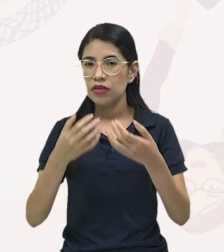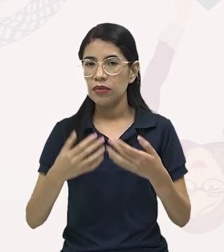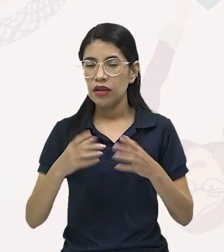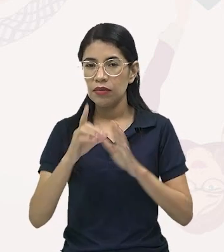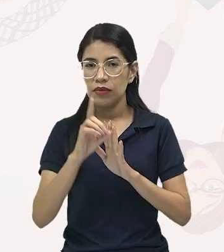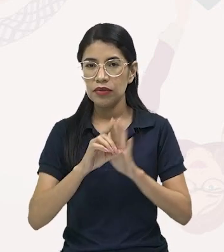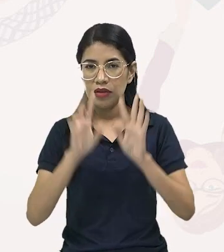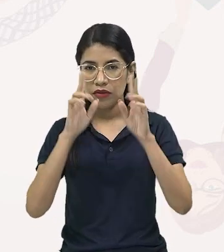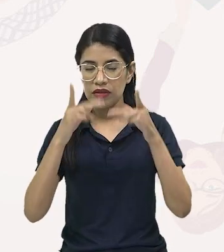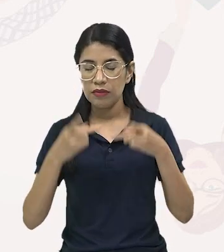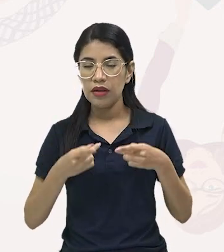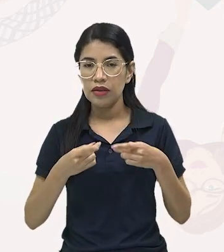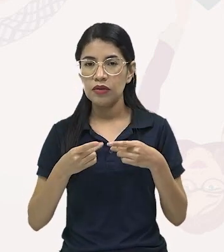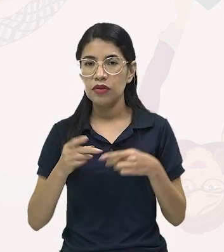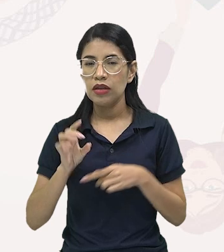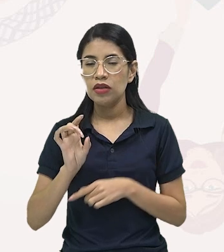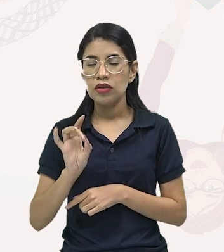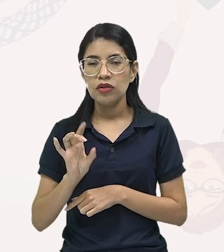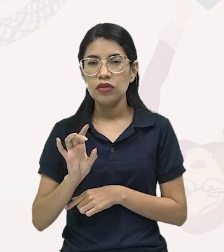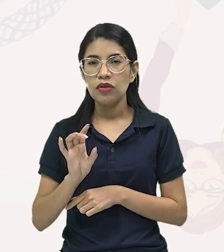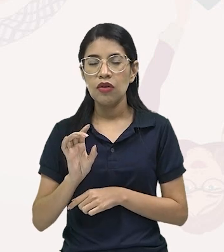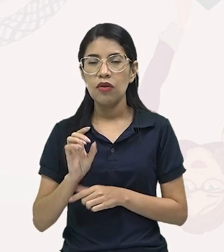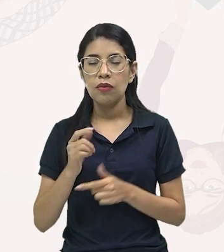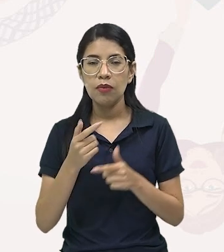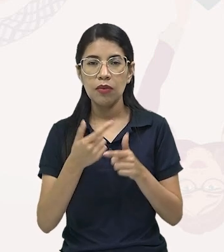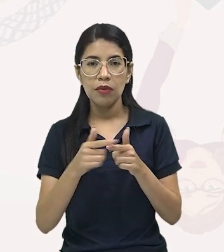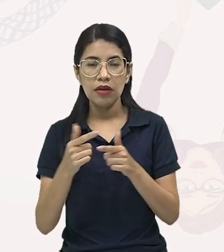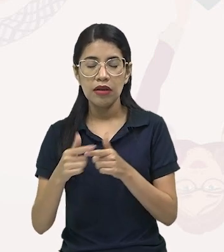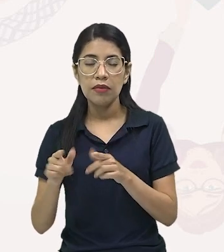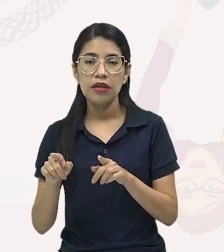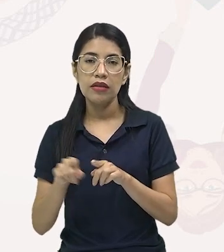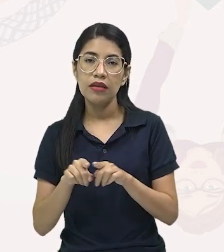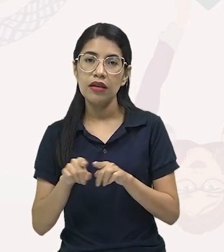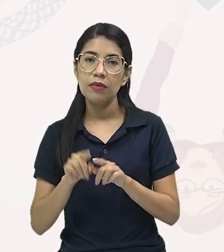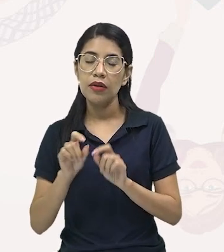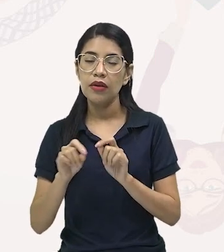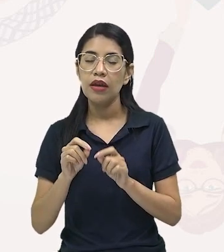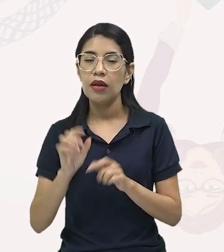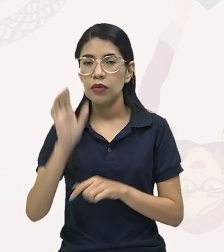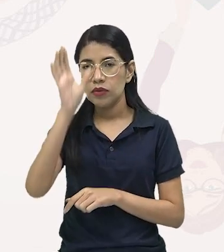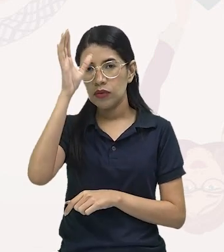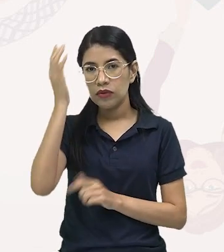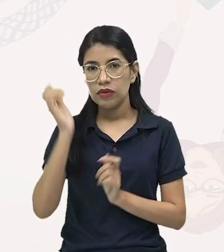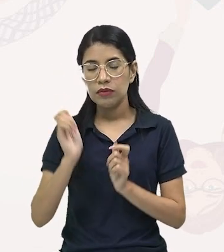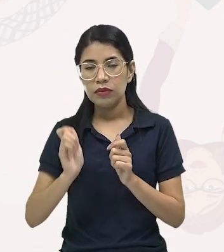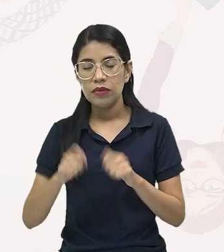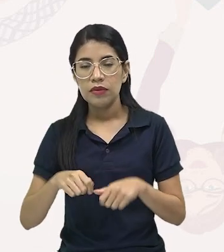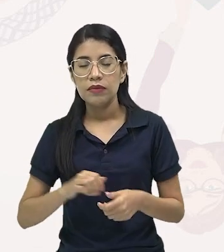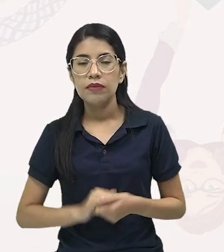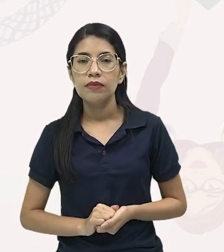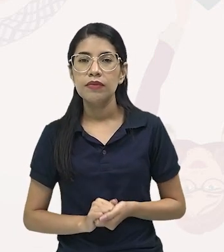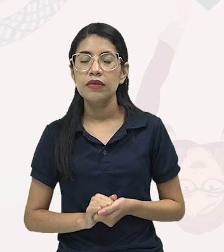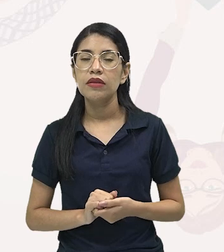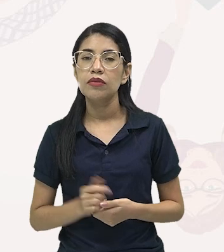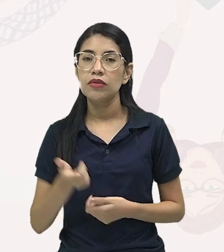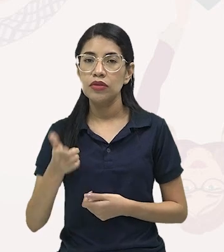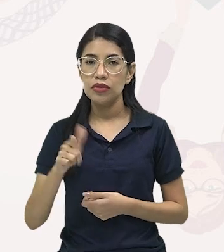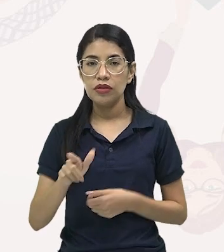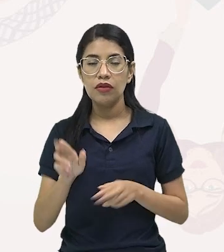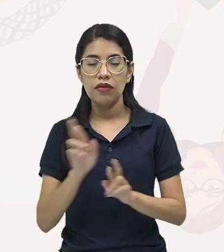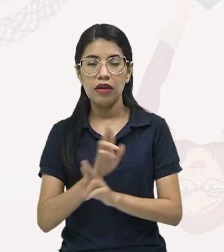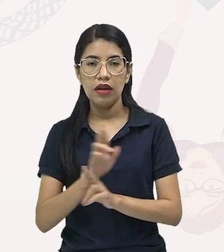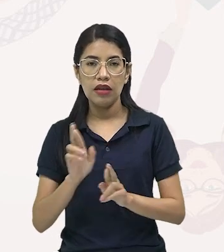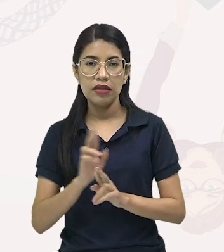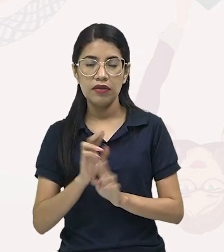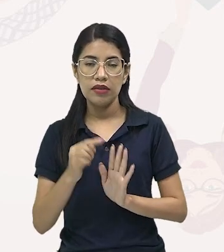humanos, não estamos apenas falando sobre problemas, mas também sobre soluções. Novamente, essa relação vai